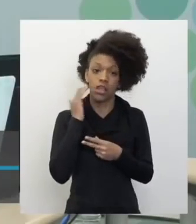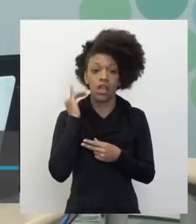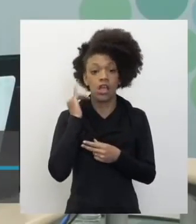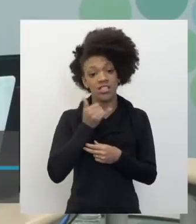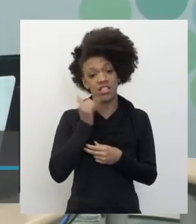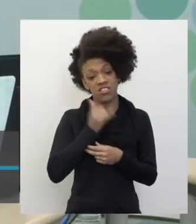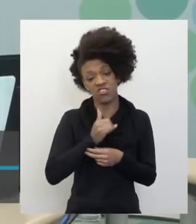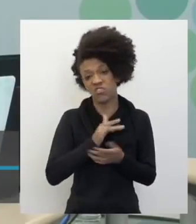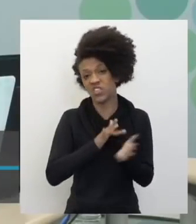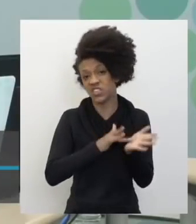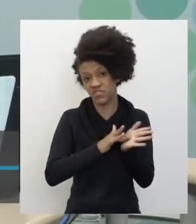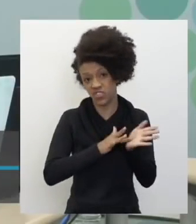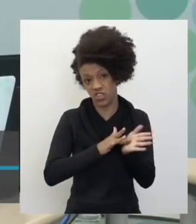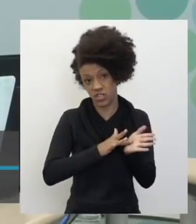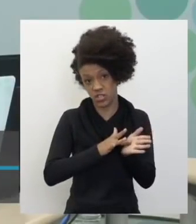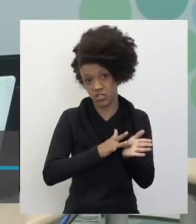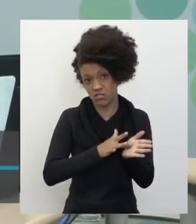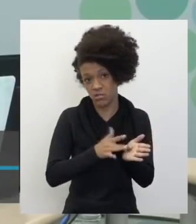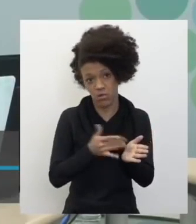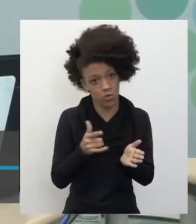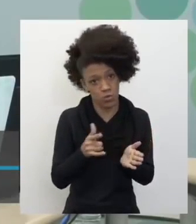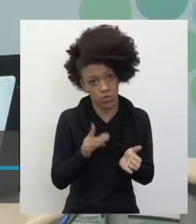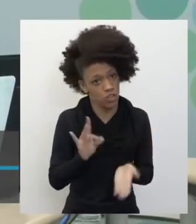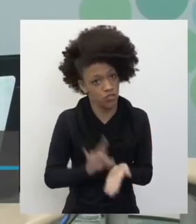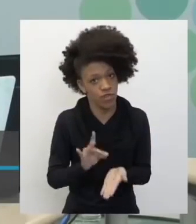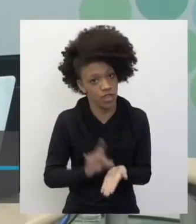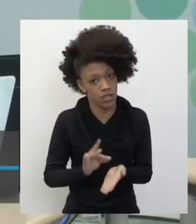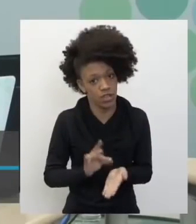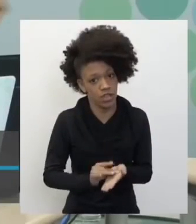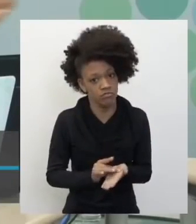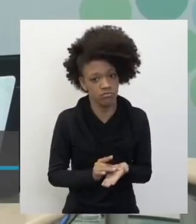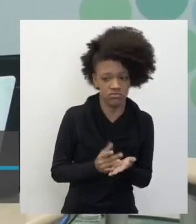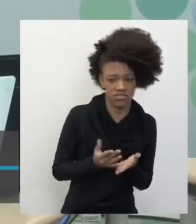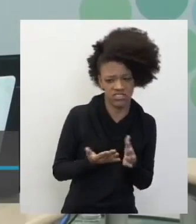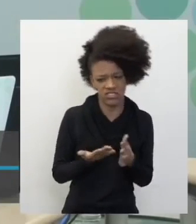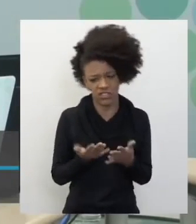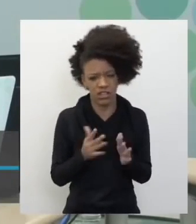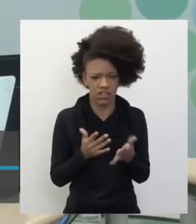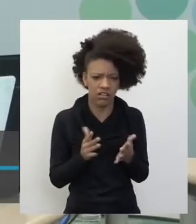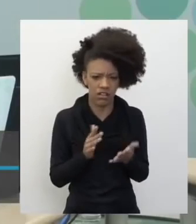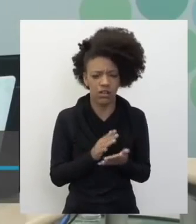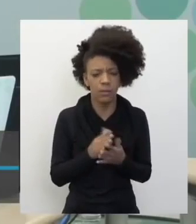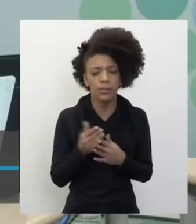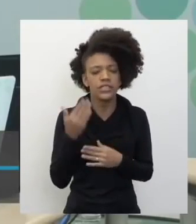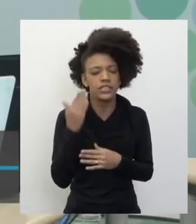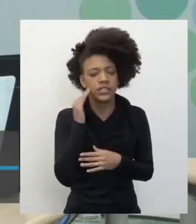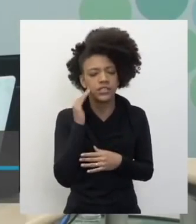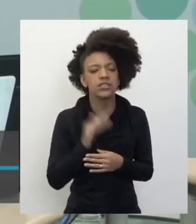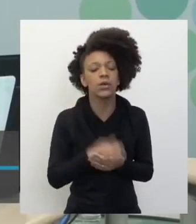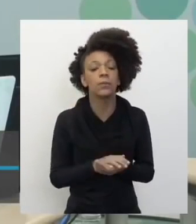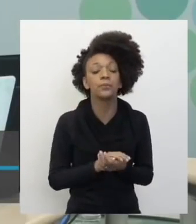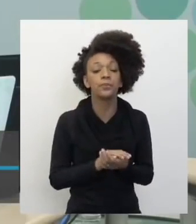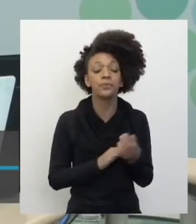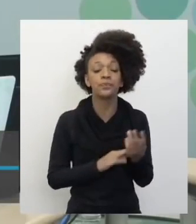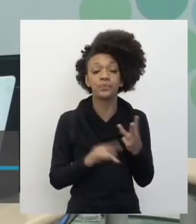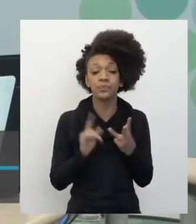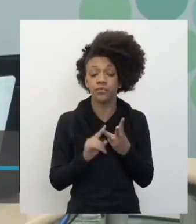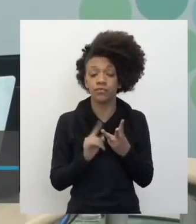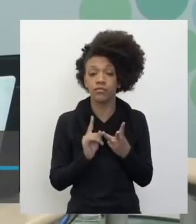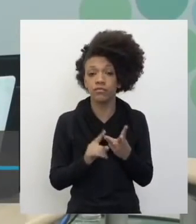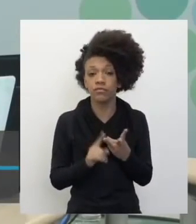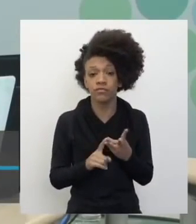não existem. São contos que não existem, mas a gente mais ou menos entendeu o que ela quis dizer, não é,